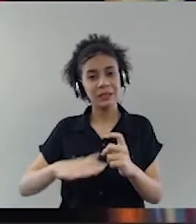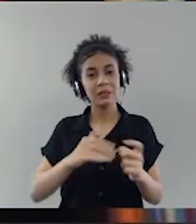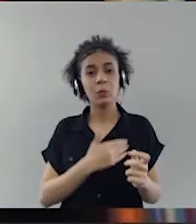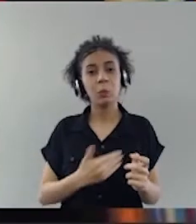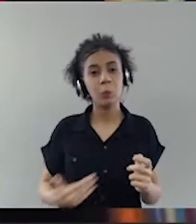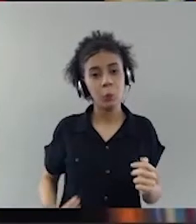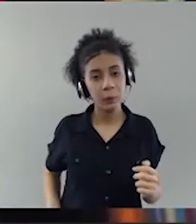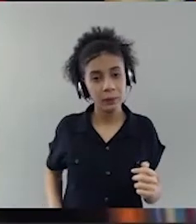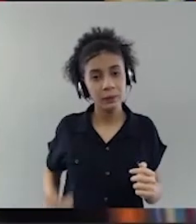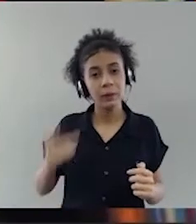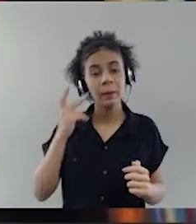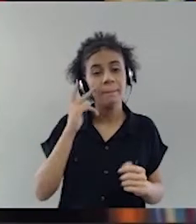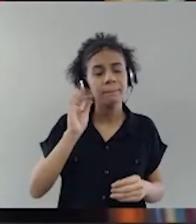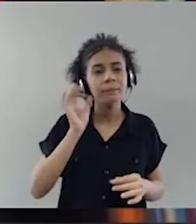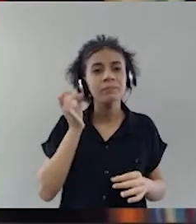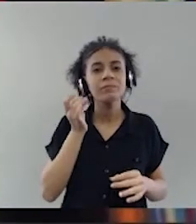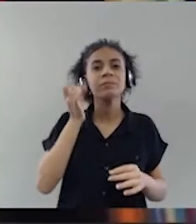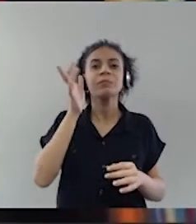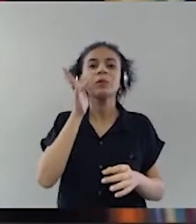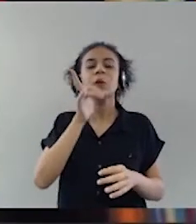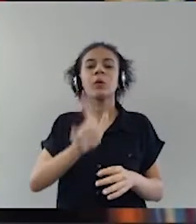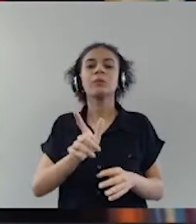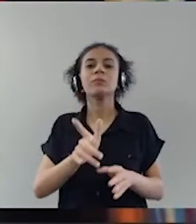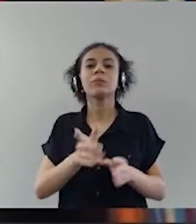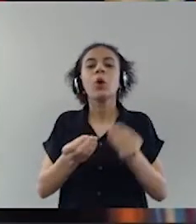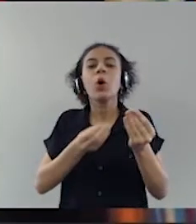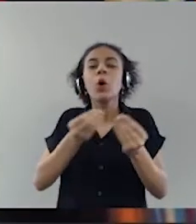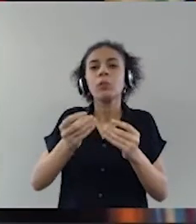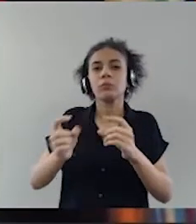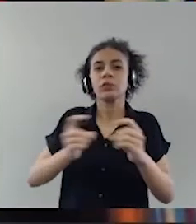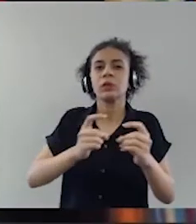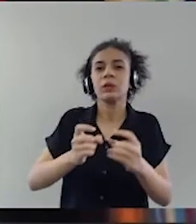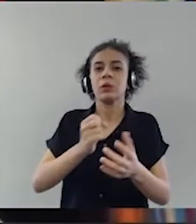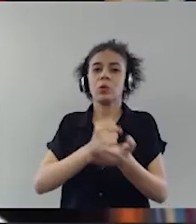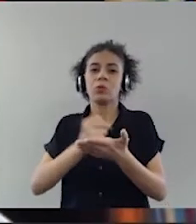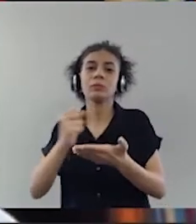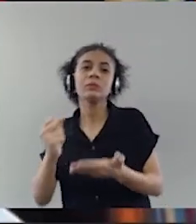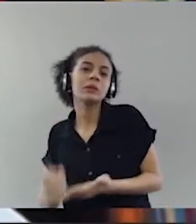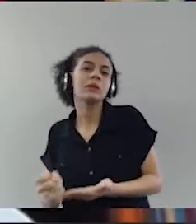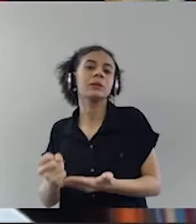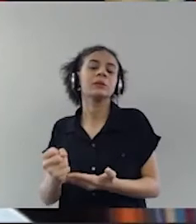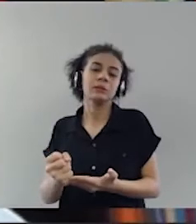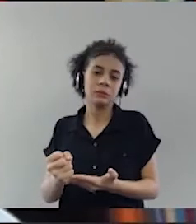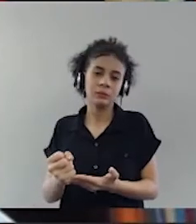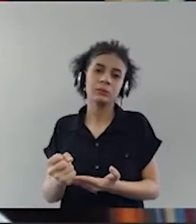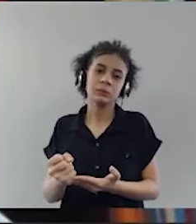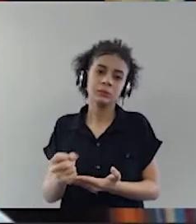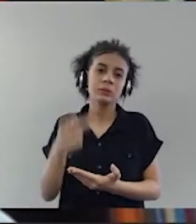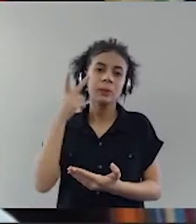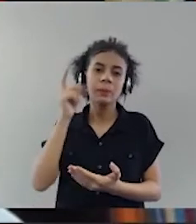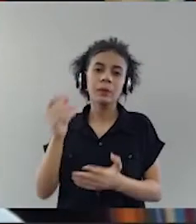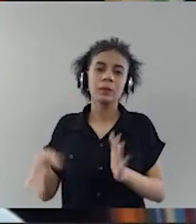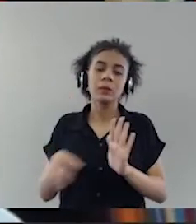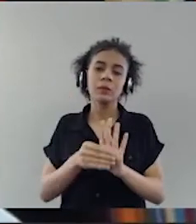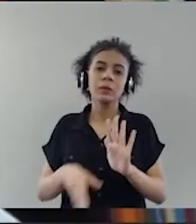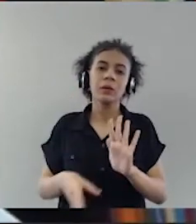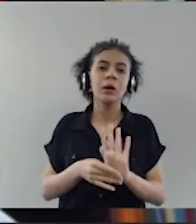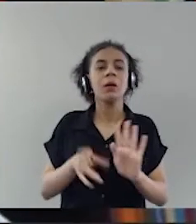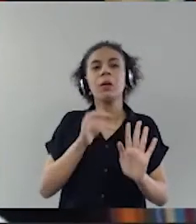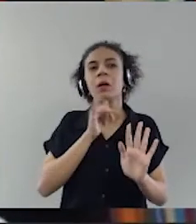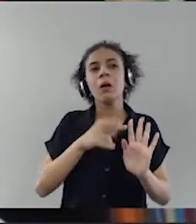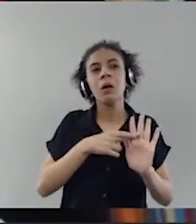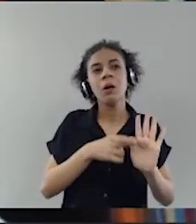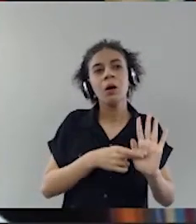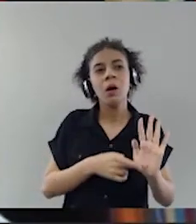pública, justamente para facilitar o gerenciamento de contratos, para aquelas aquisições, como regra,